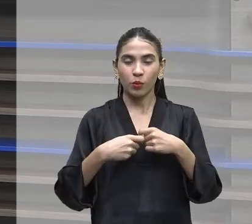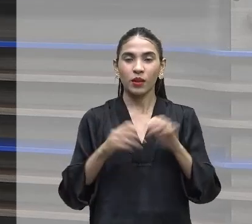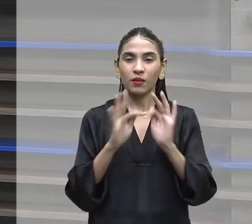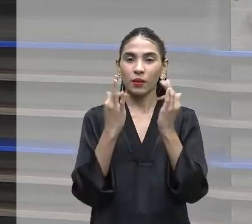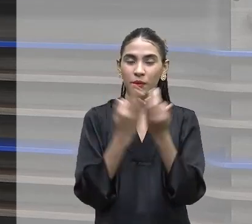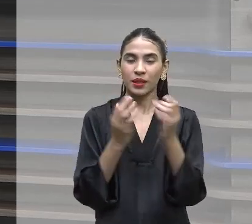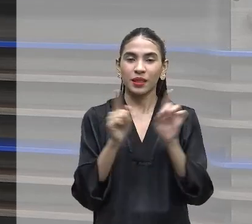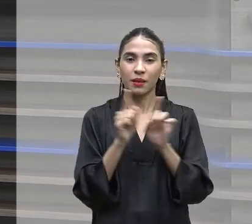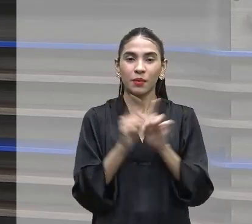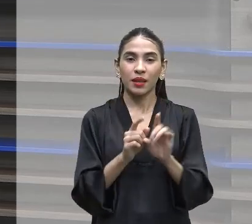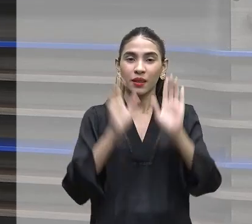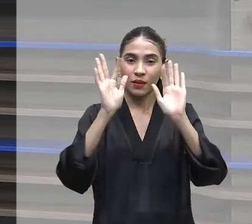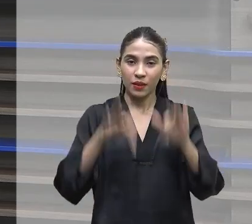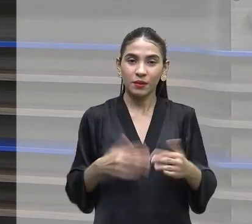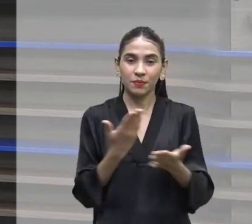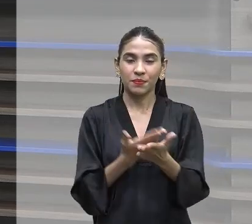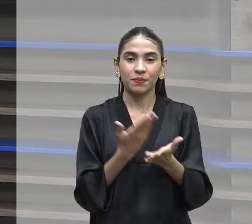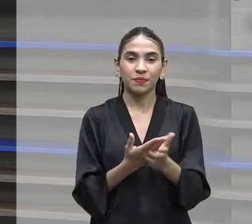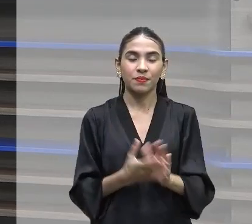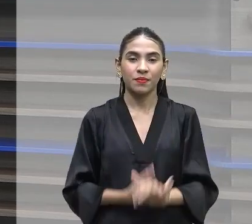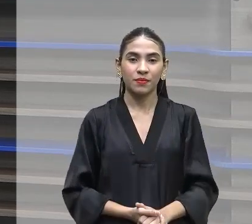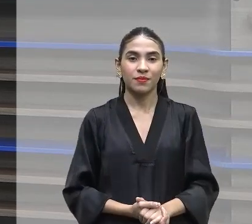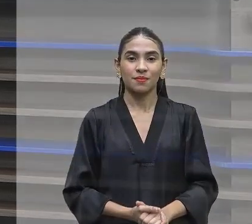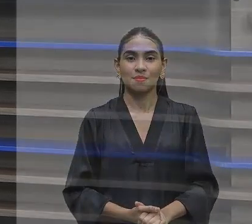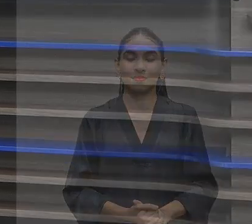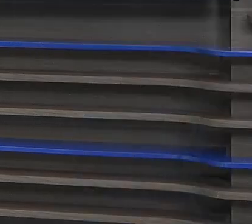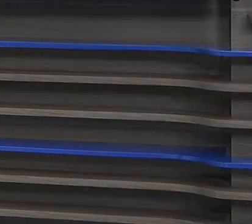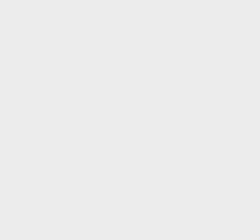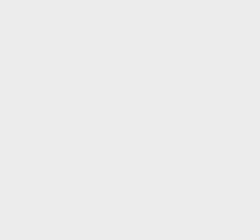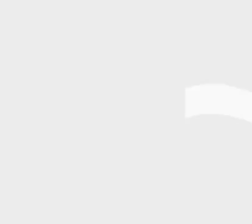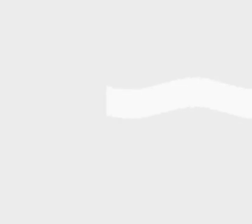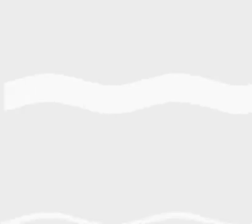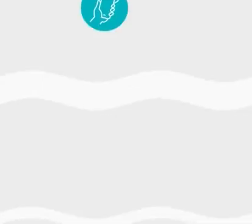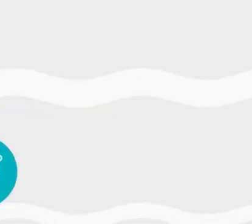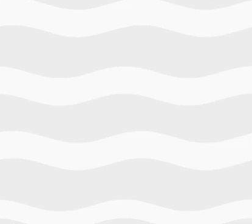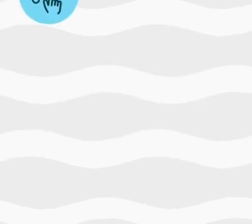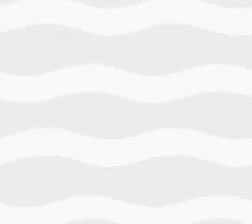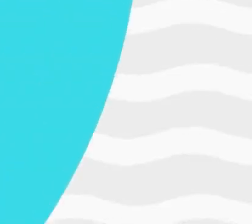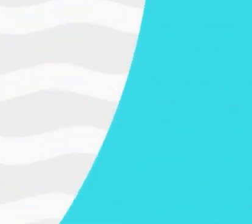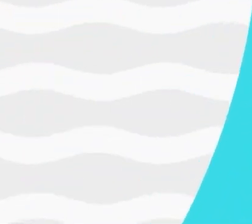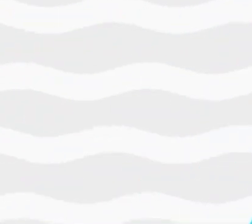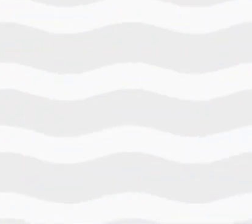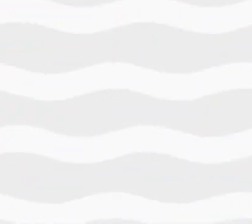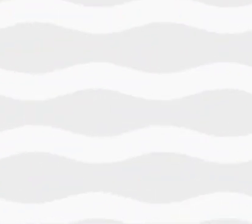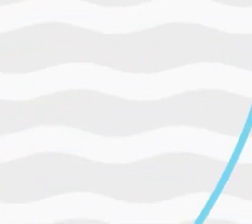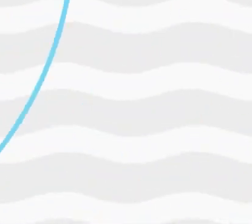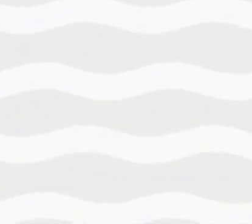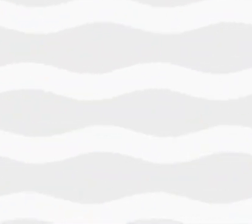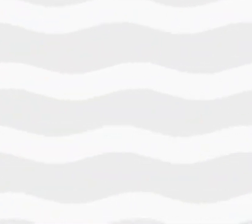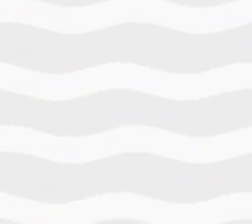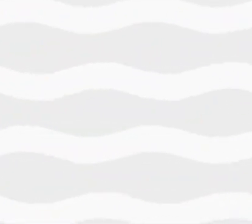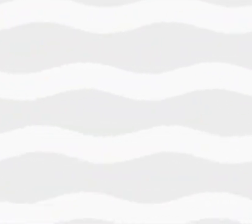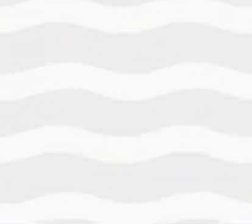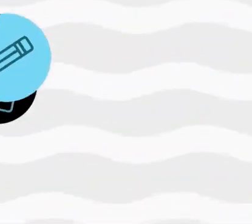E assim a gente encerra essa nossa aula.